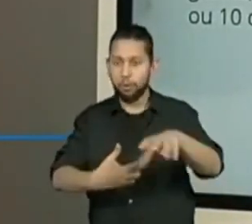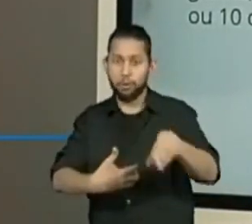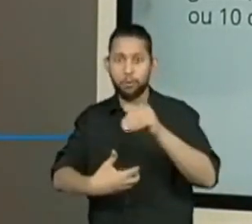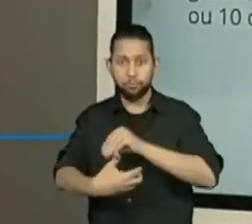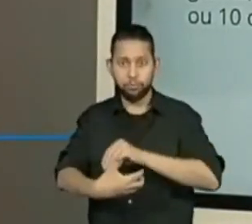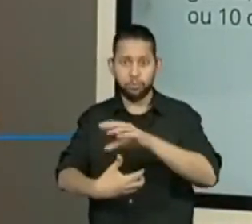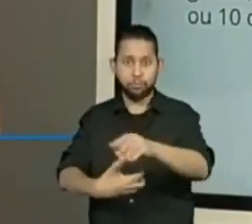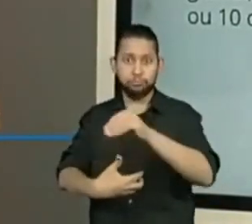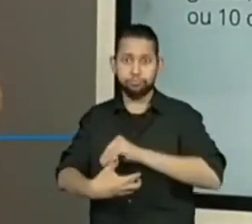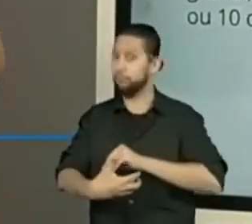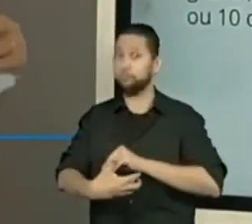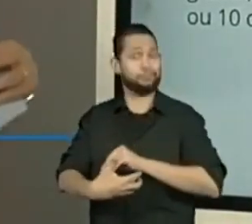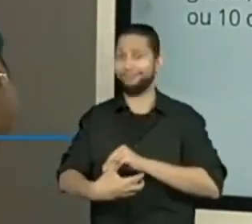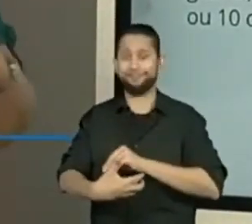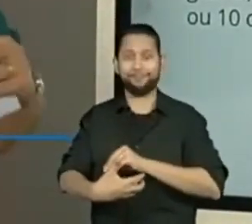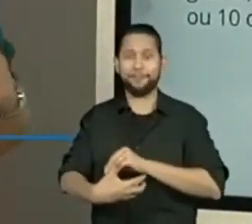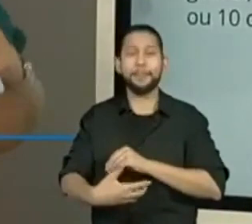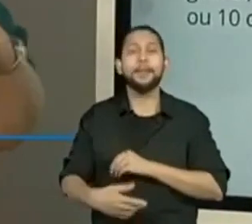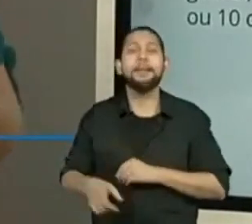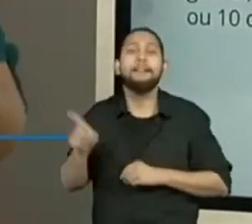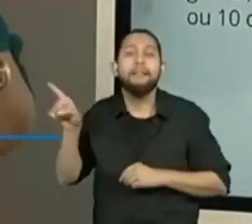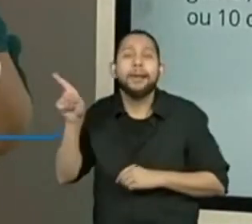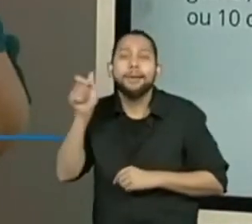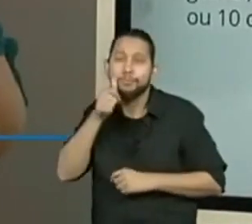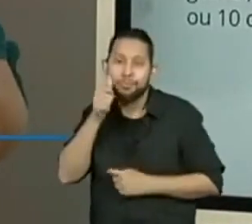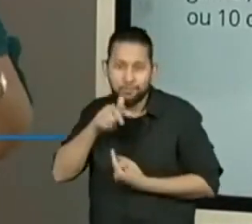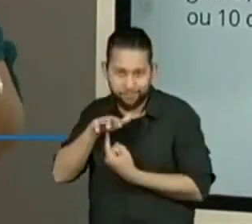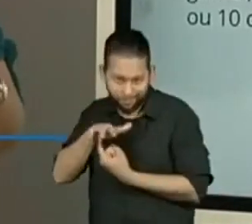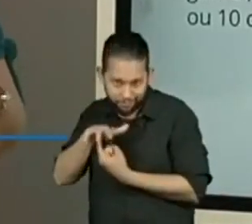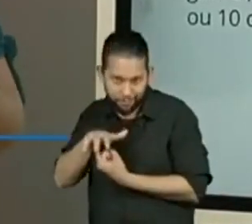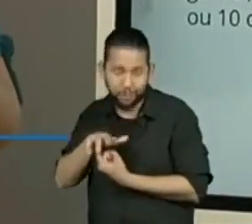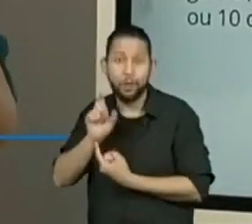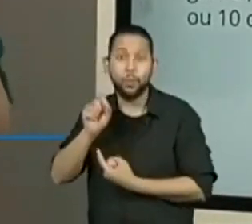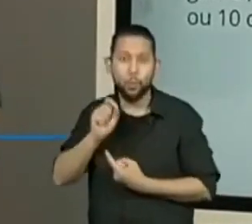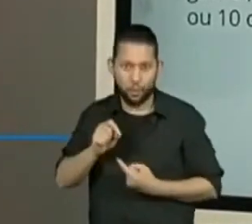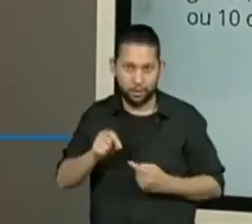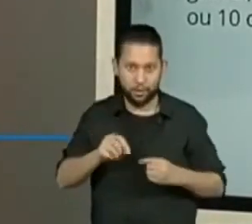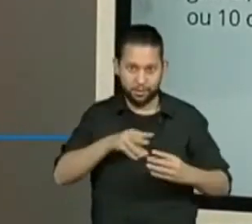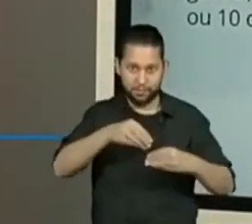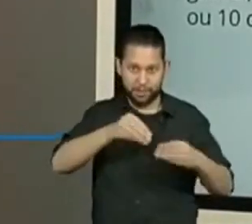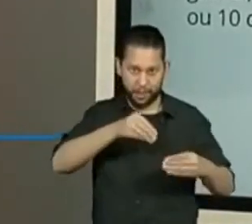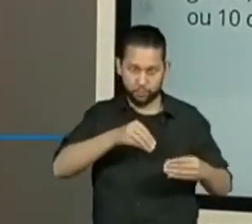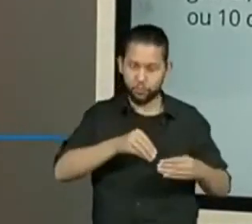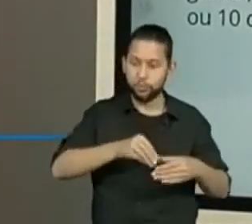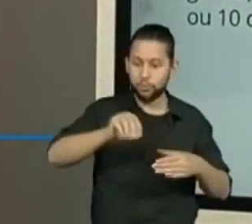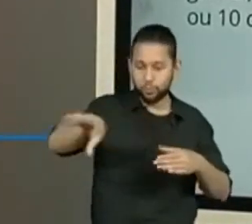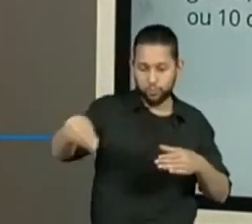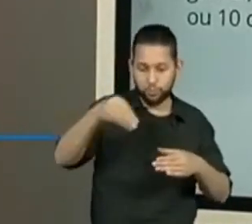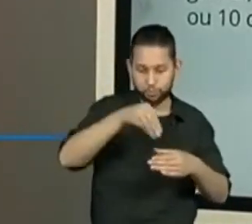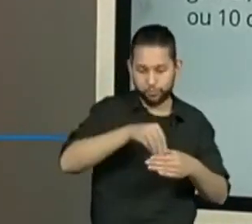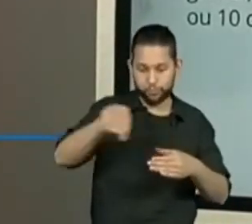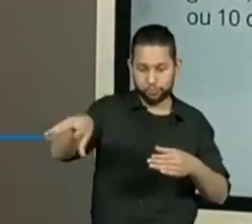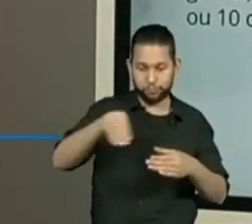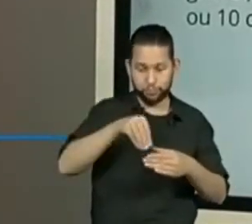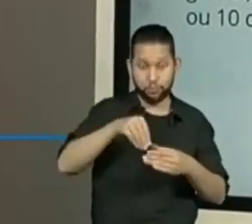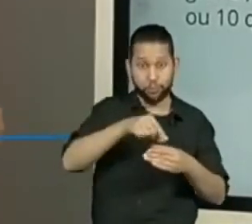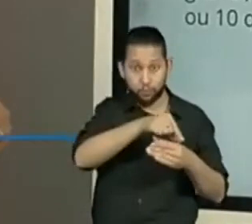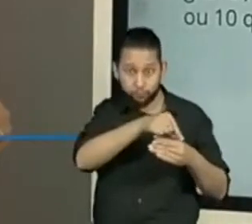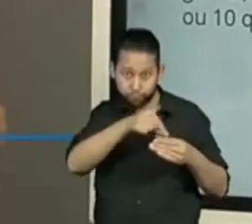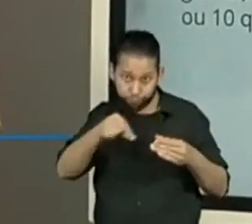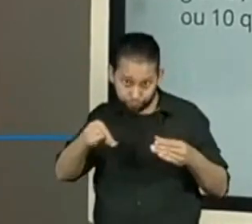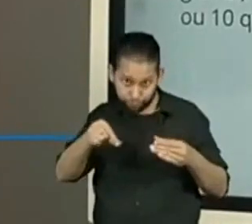um pacotinho né pra evitar de ficar tocando é com as mãos não higienizados tá bom